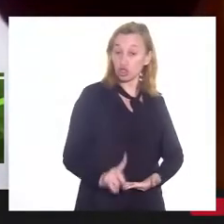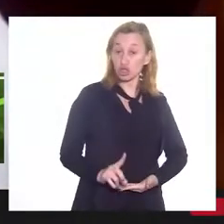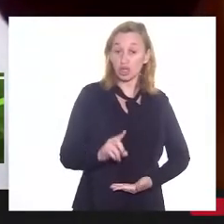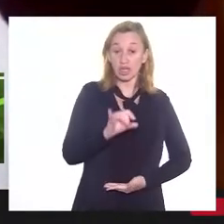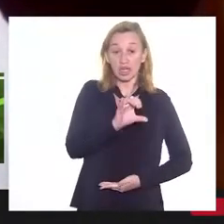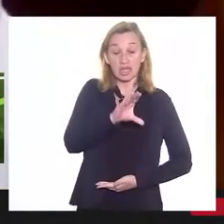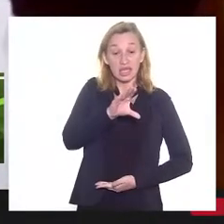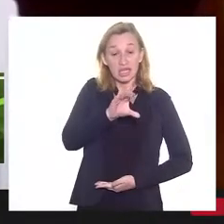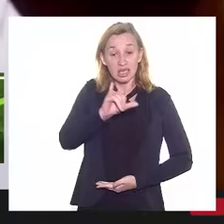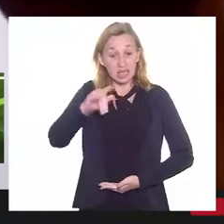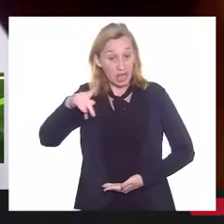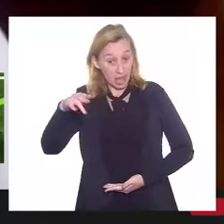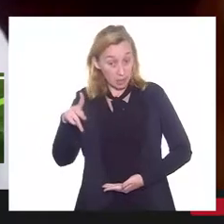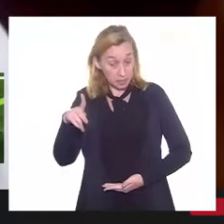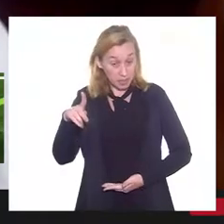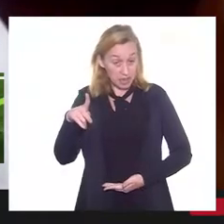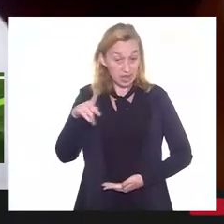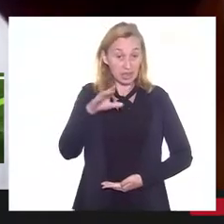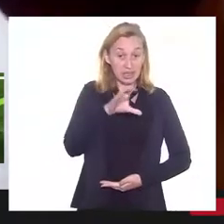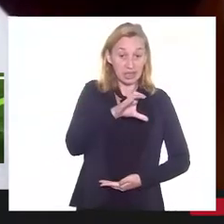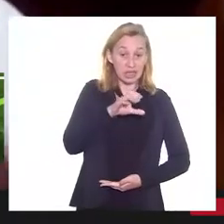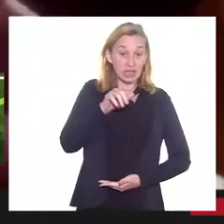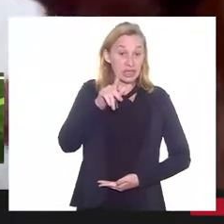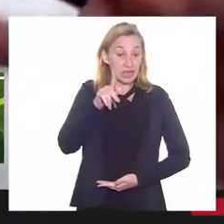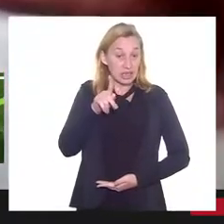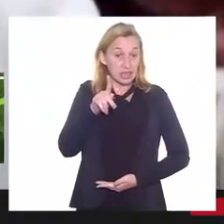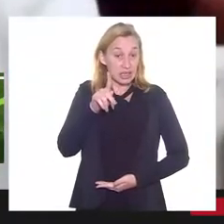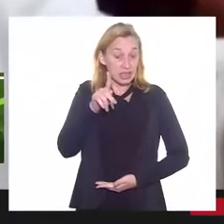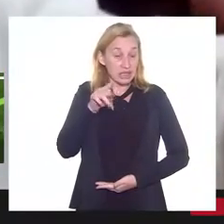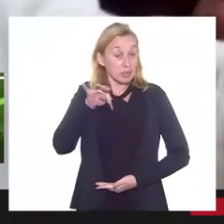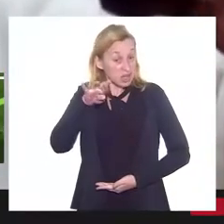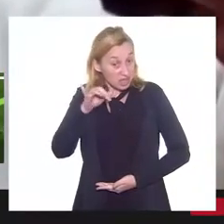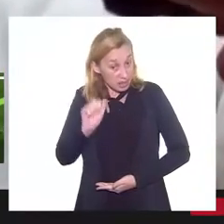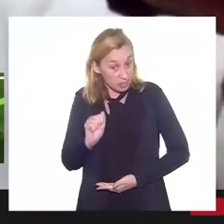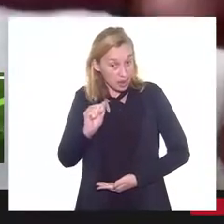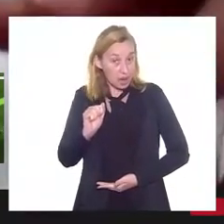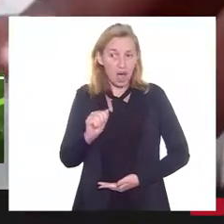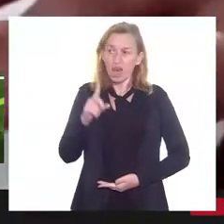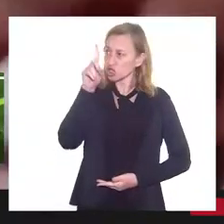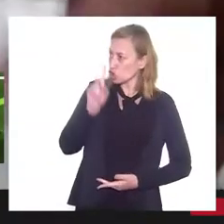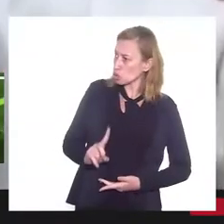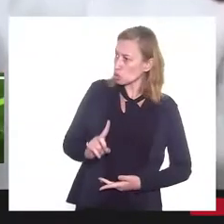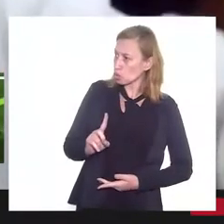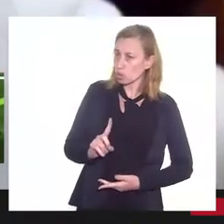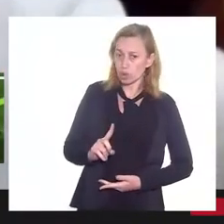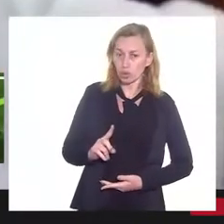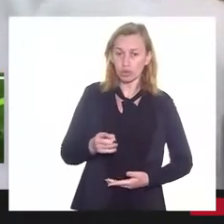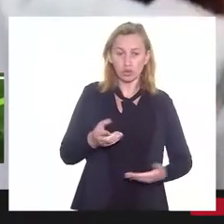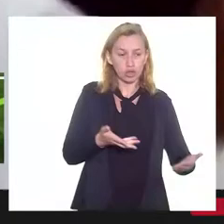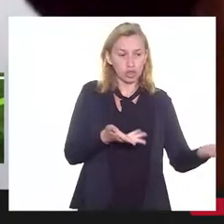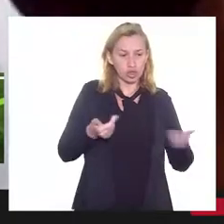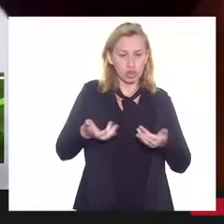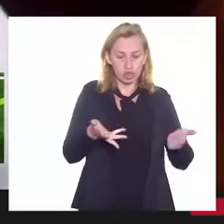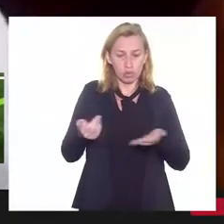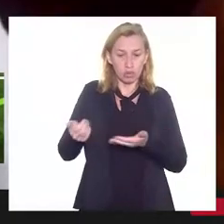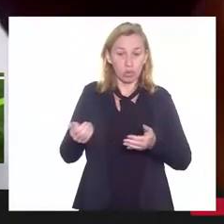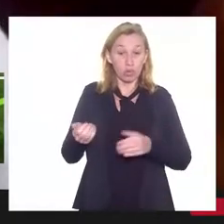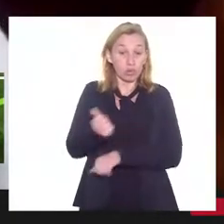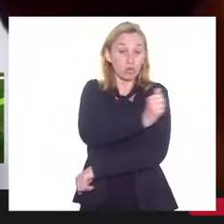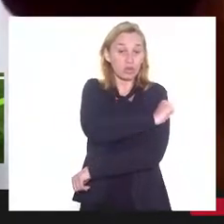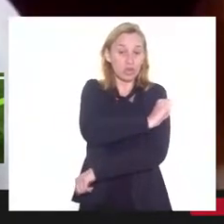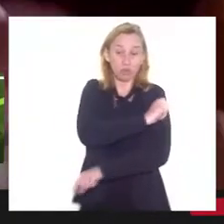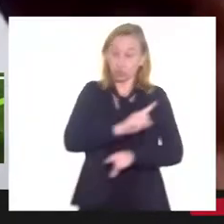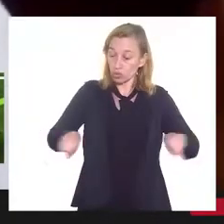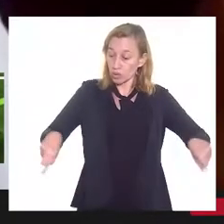no CIEP em Sepetiba e a diretora é colocou os alunos numa sala de